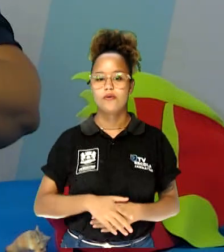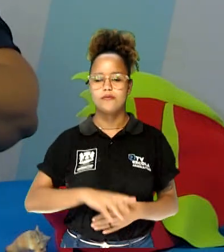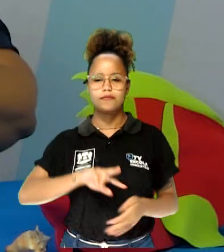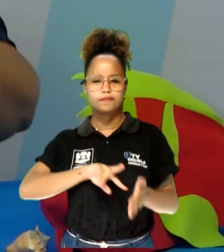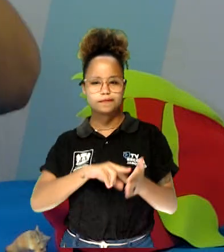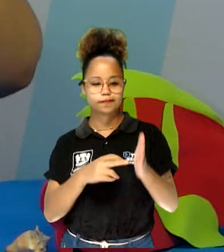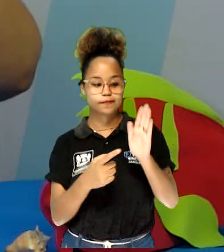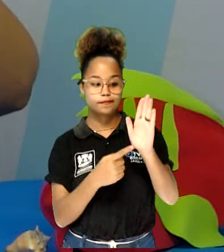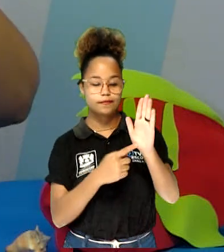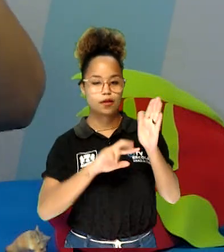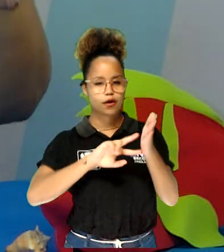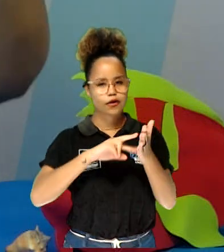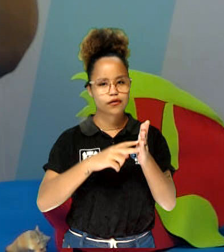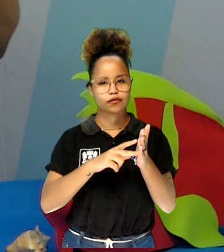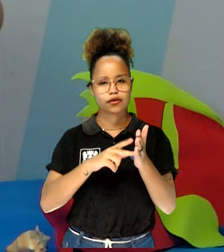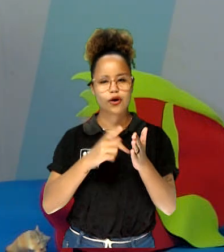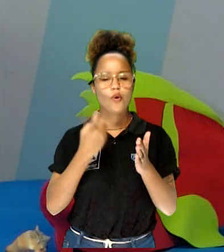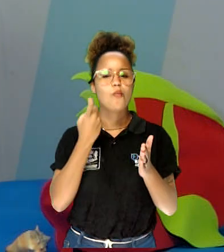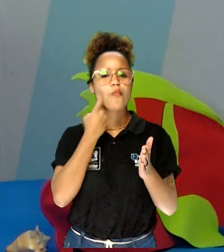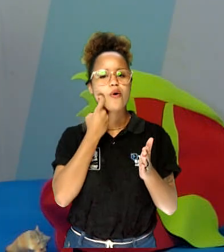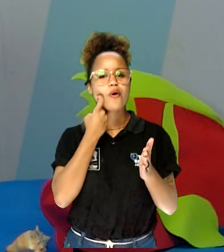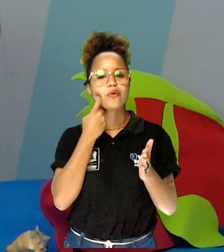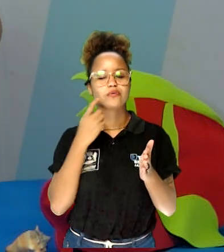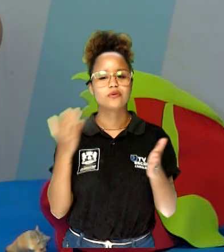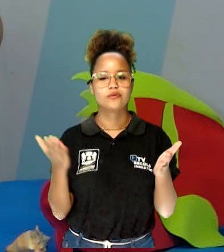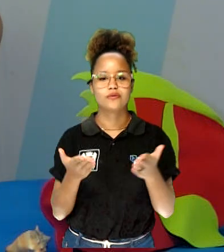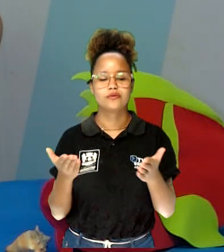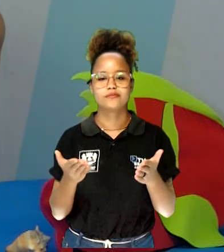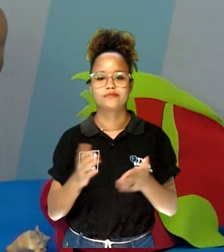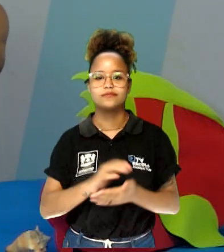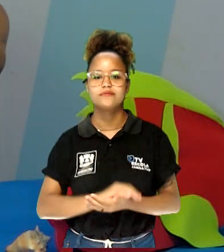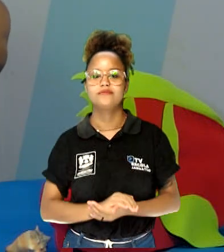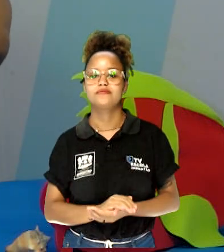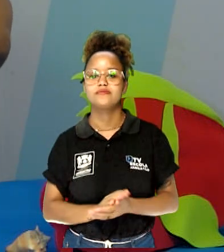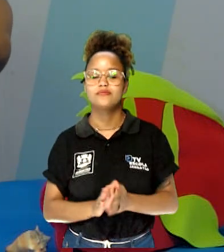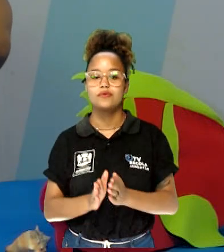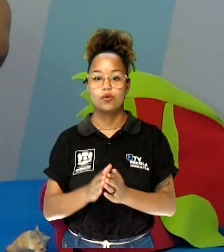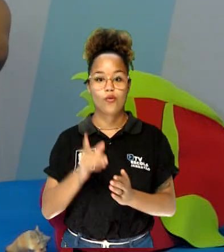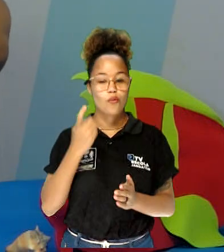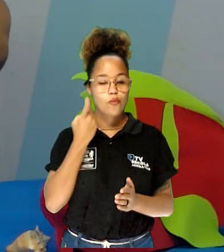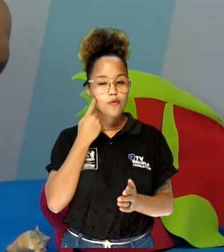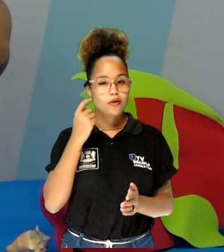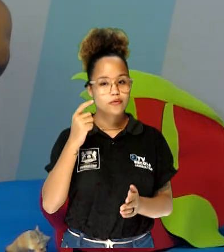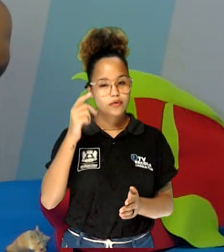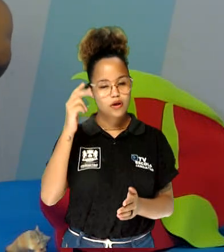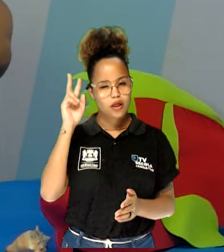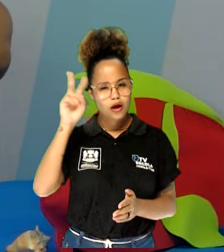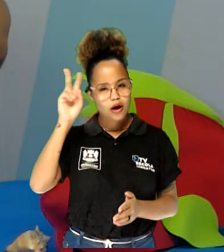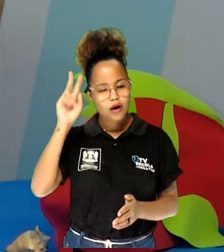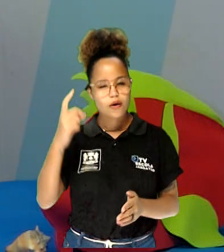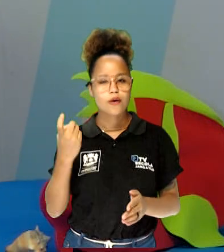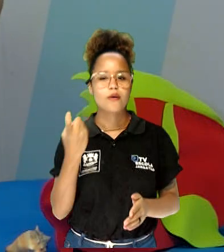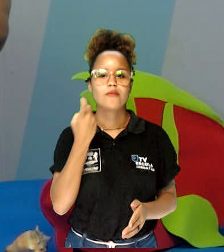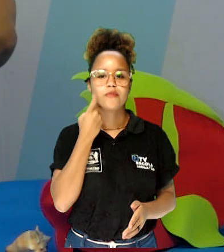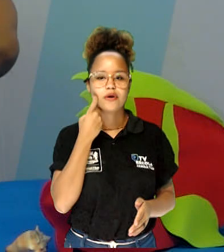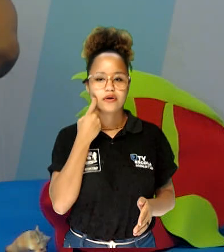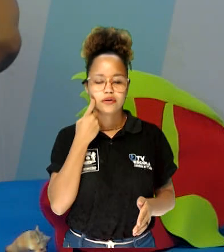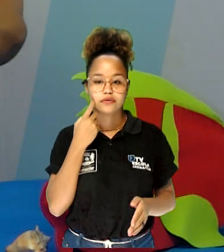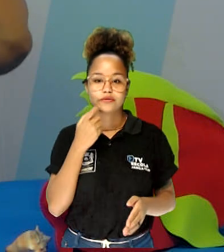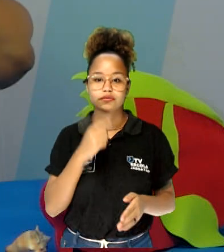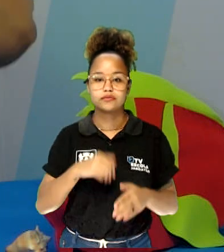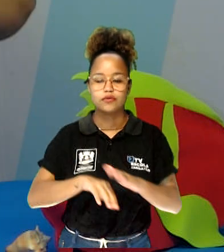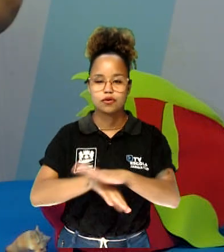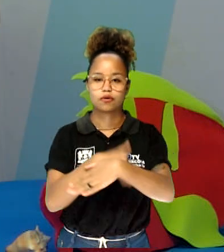Pega uma mãozinha, pega outra mãozinha, juntou. Olha só, o peixinho nada de um lado pro outro, lembra? Baleia de cima pra